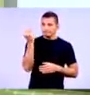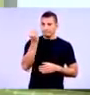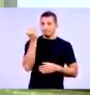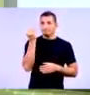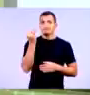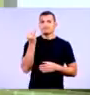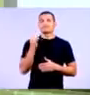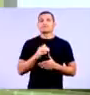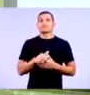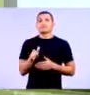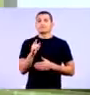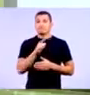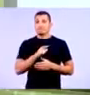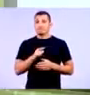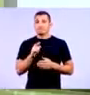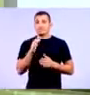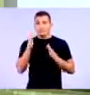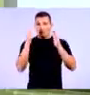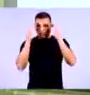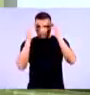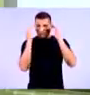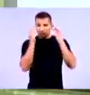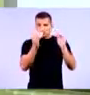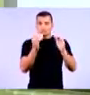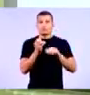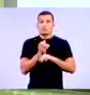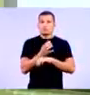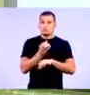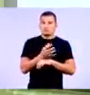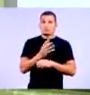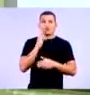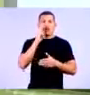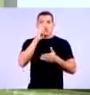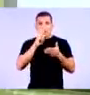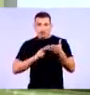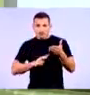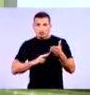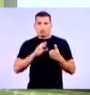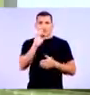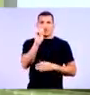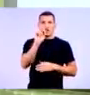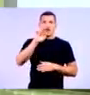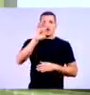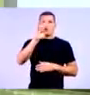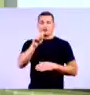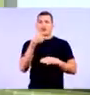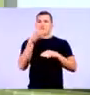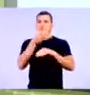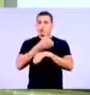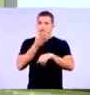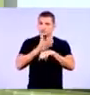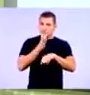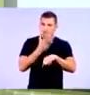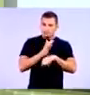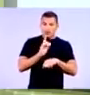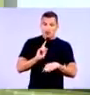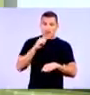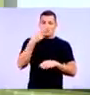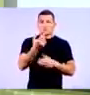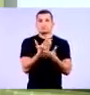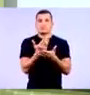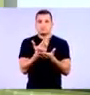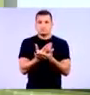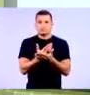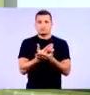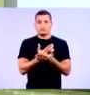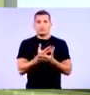que você siga corretamente as orientações, leia a carta de navegação, acesse a atividade logo após a aula e